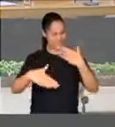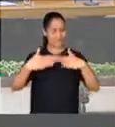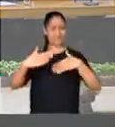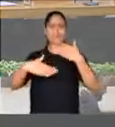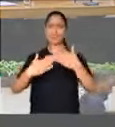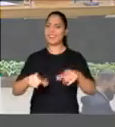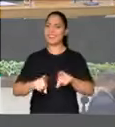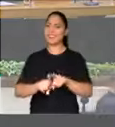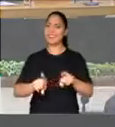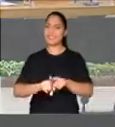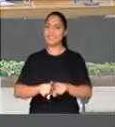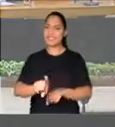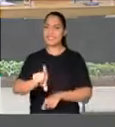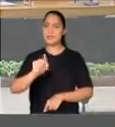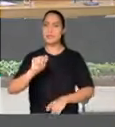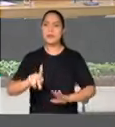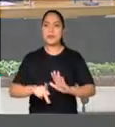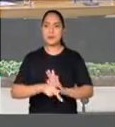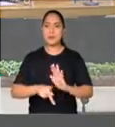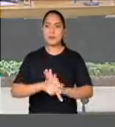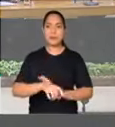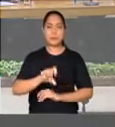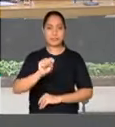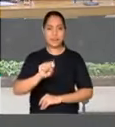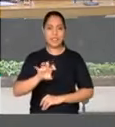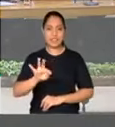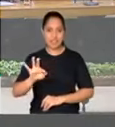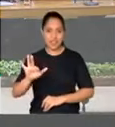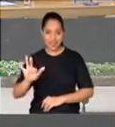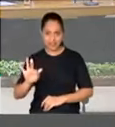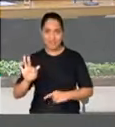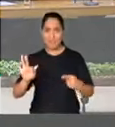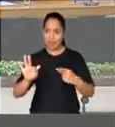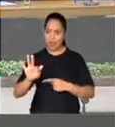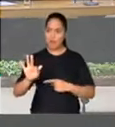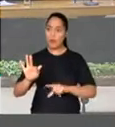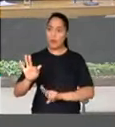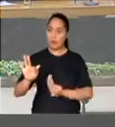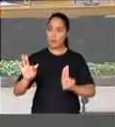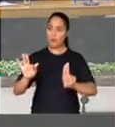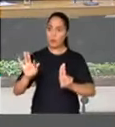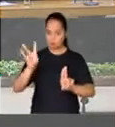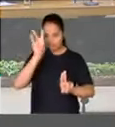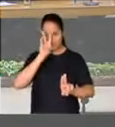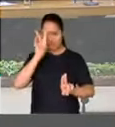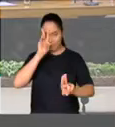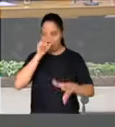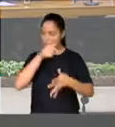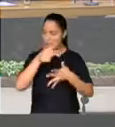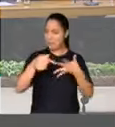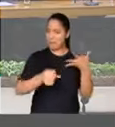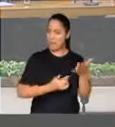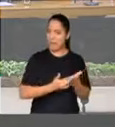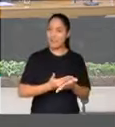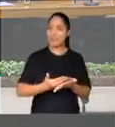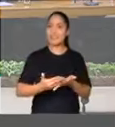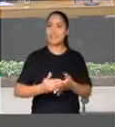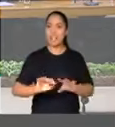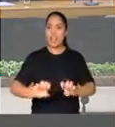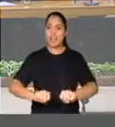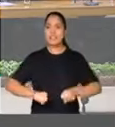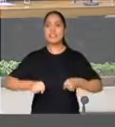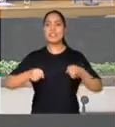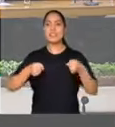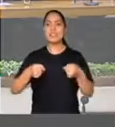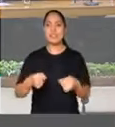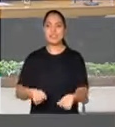essa decisão do Supremo, ela foi tecida com todas essas iniciativas em